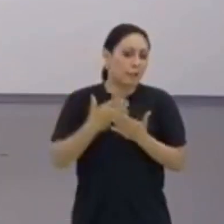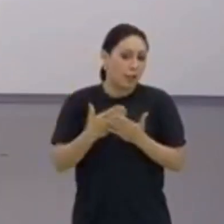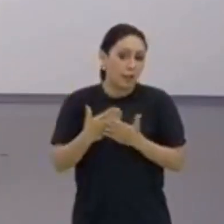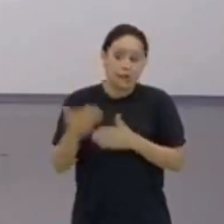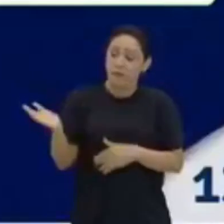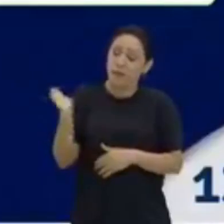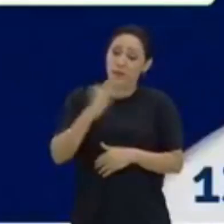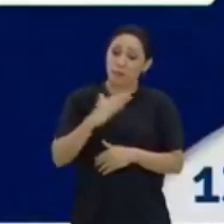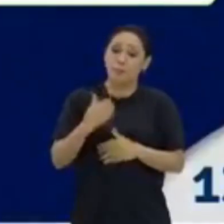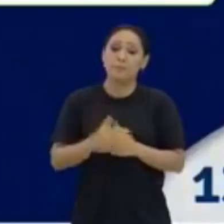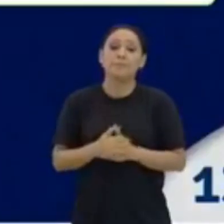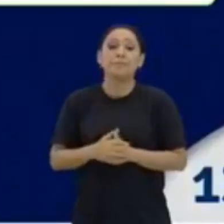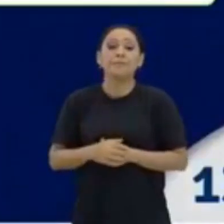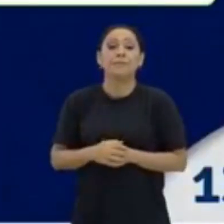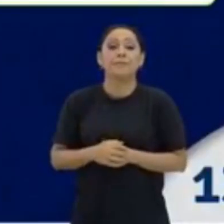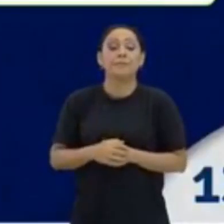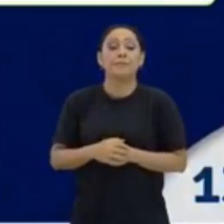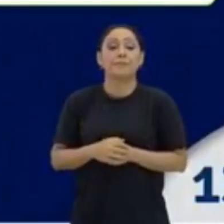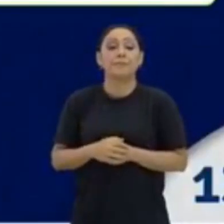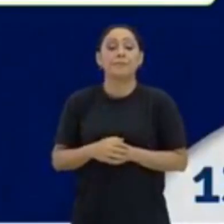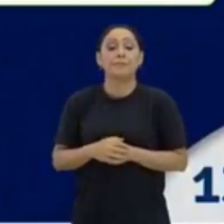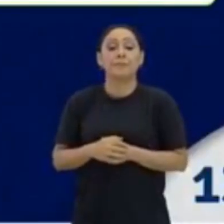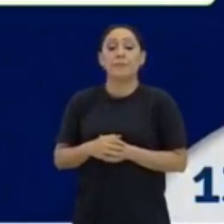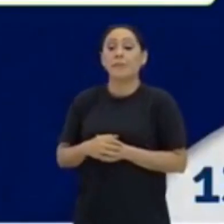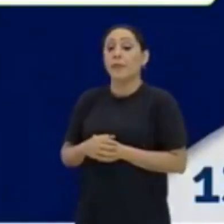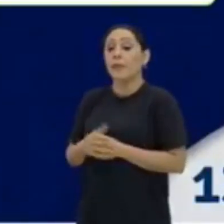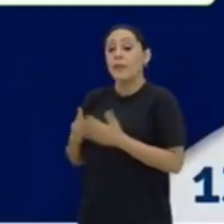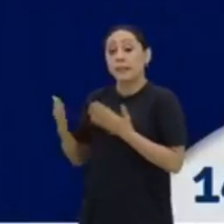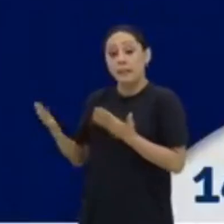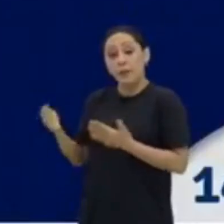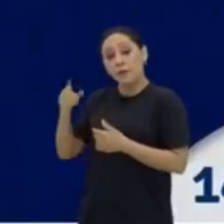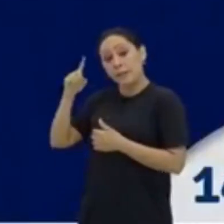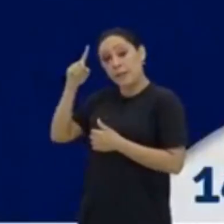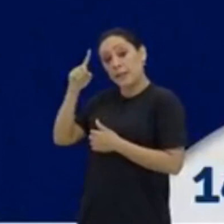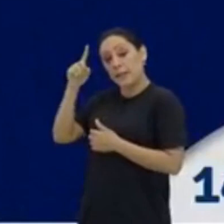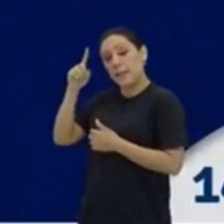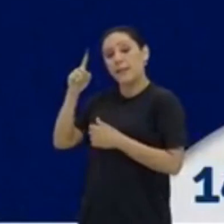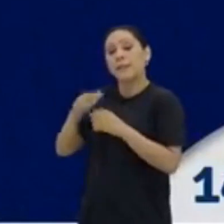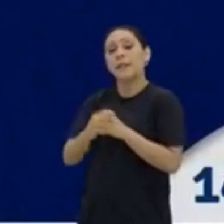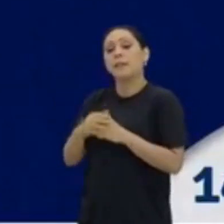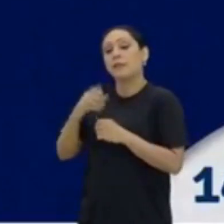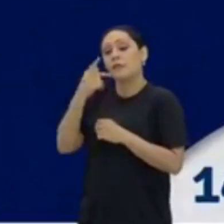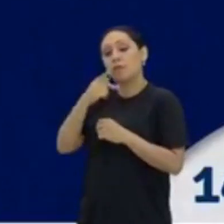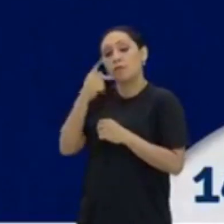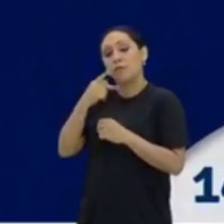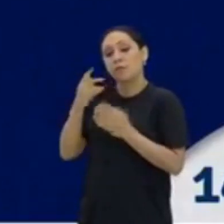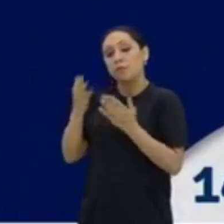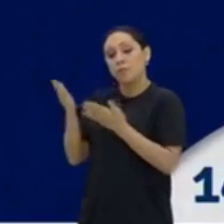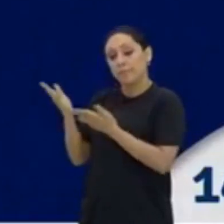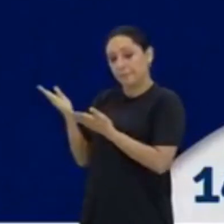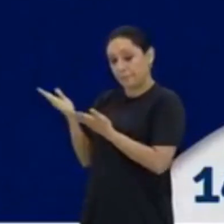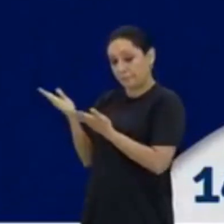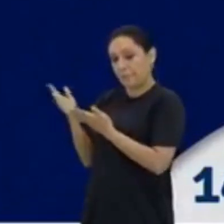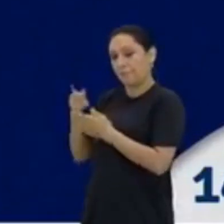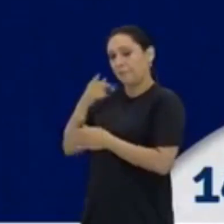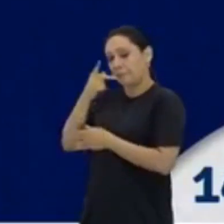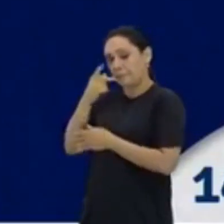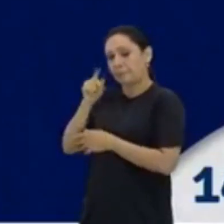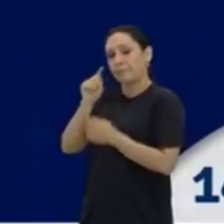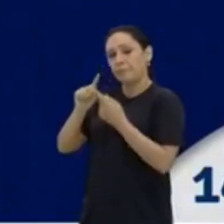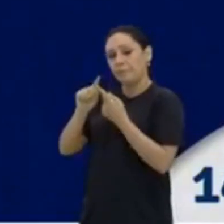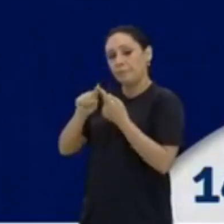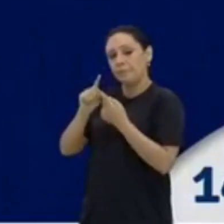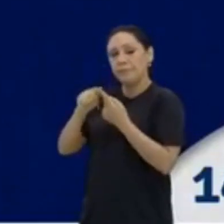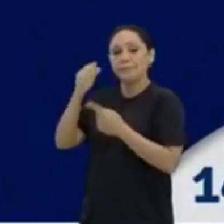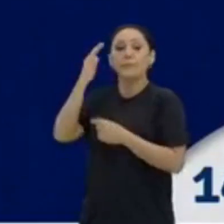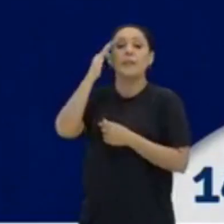comigo. Continuando na cartela. E aí, pessoal, nesse sistema, a gente já chega aqui, ó. Eu vou só citar para vocês também, só para que vocês possam